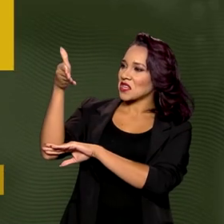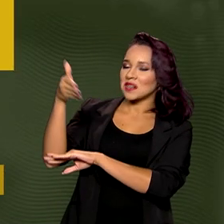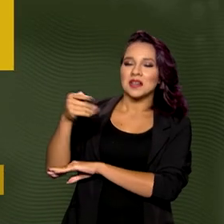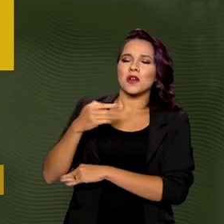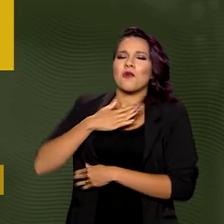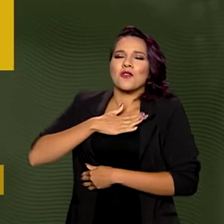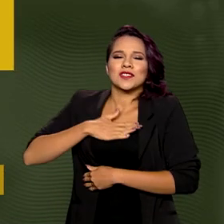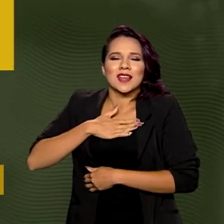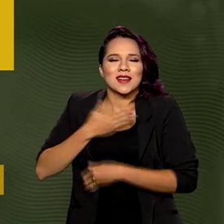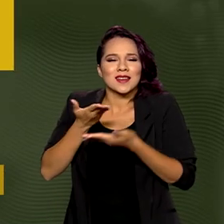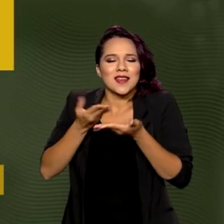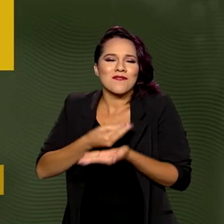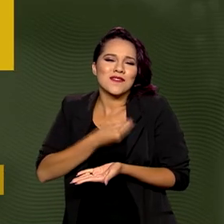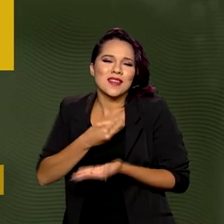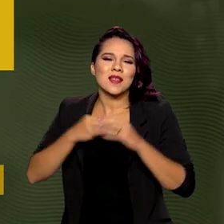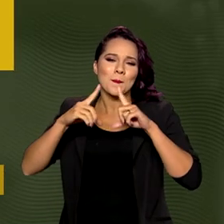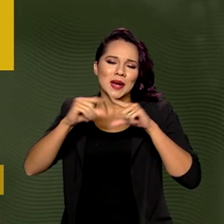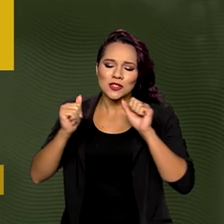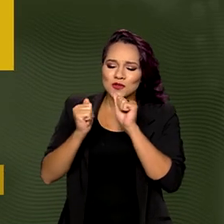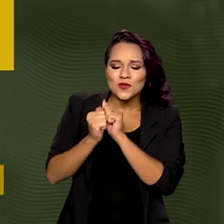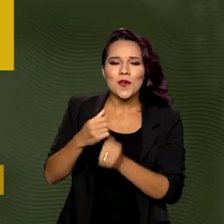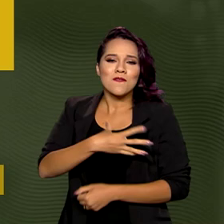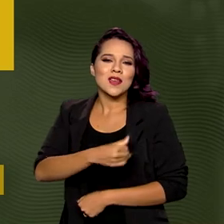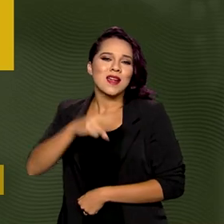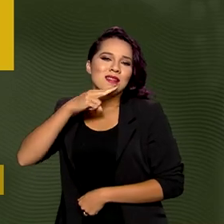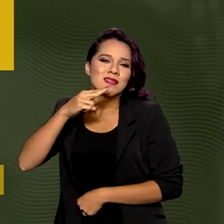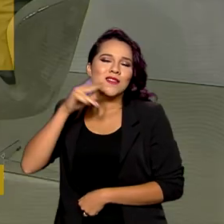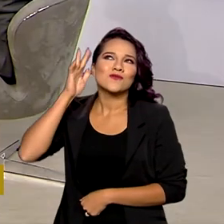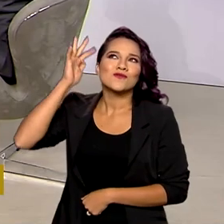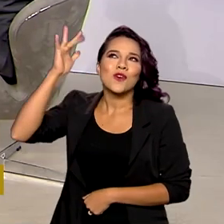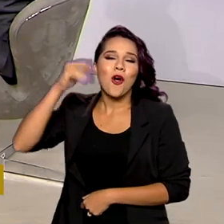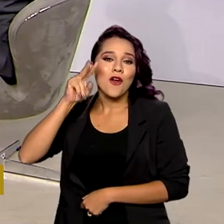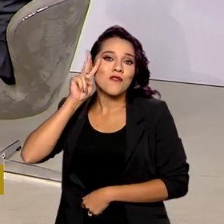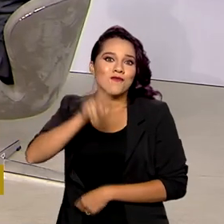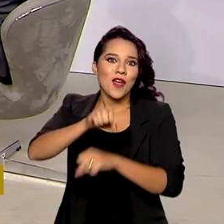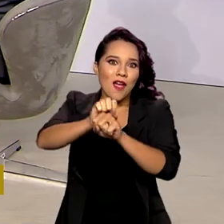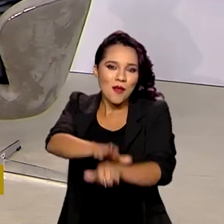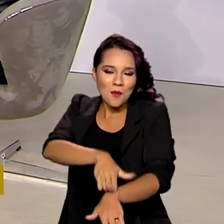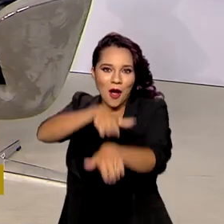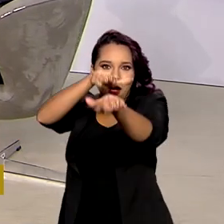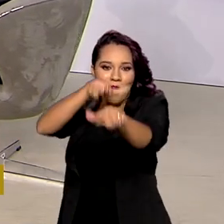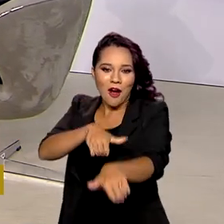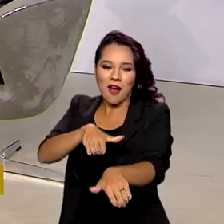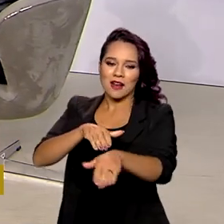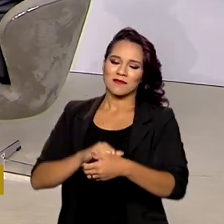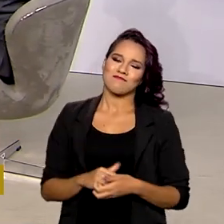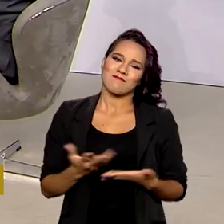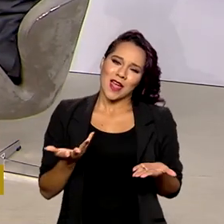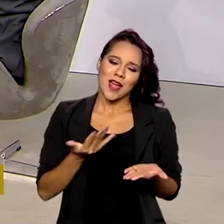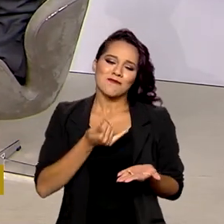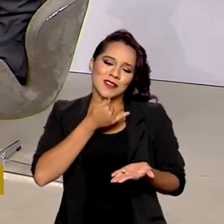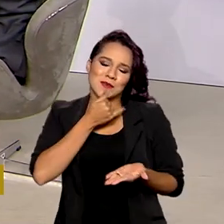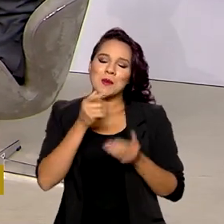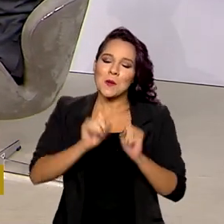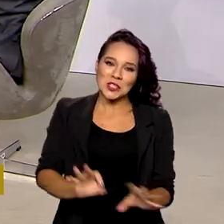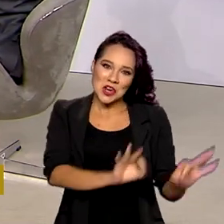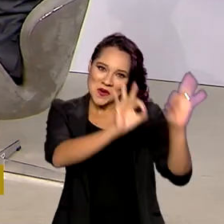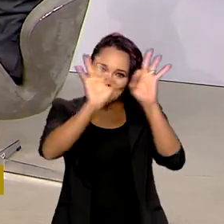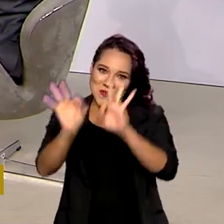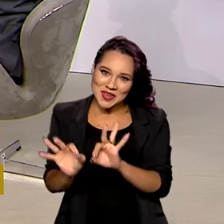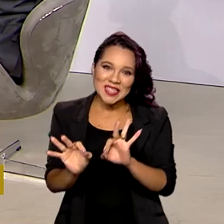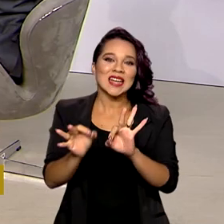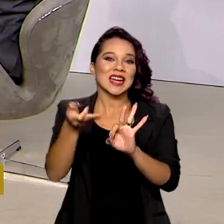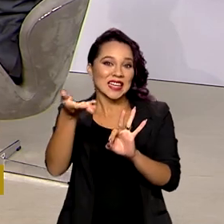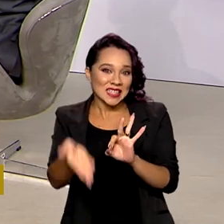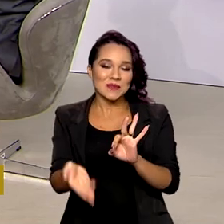eu gostaria de estar aí em Brasília com meus filhos e netos. Que sonho poder contemplar esta maravilha única. Não está aqui com a gente, mas pode acompanhar pela